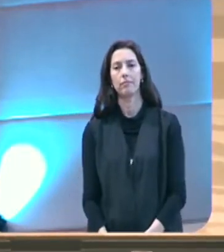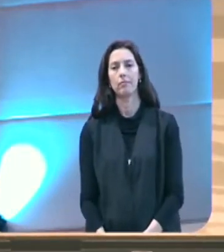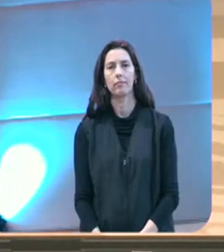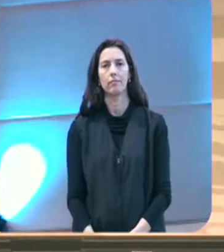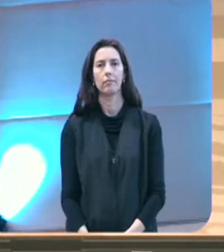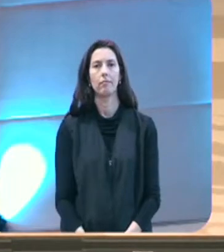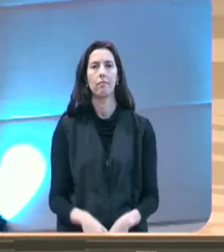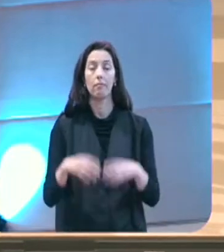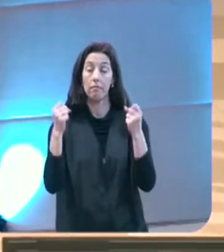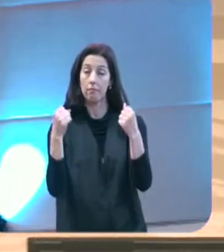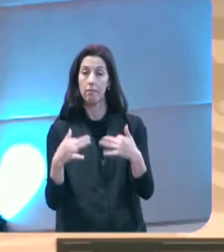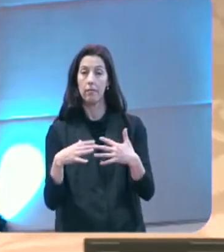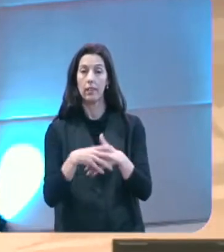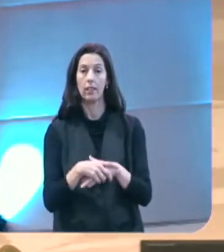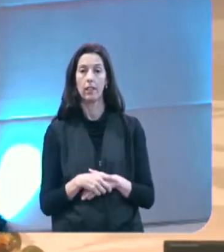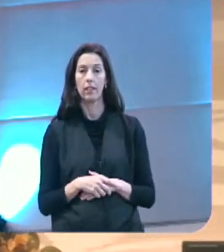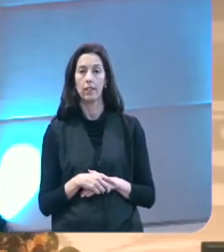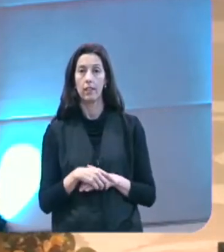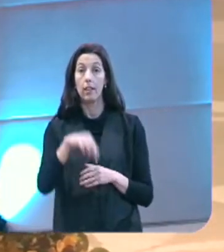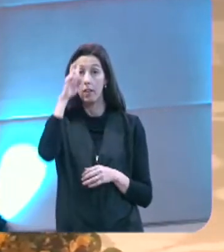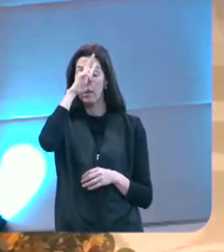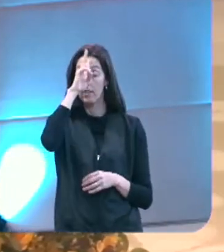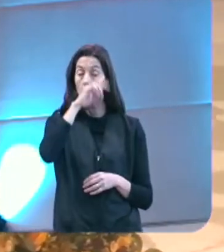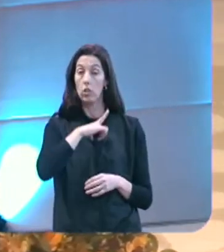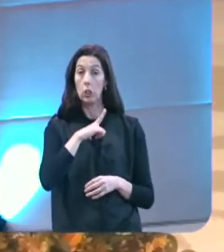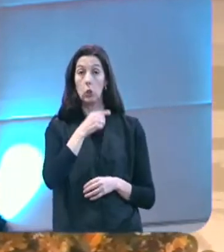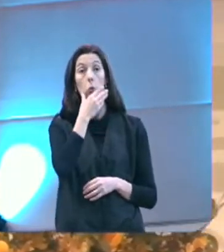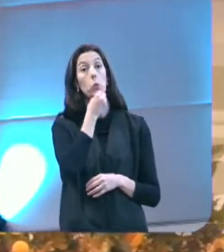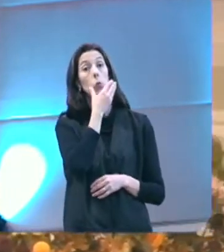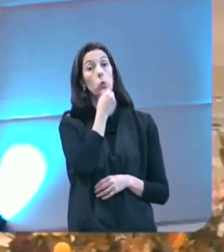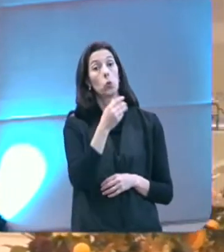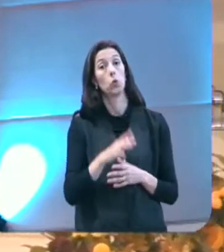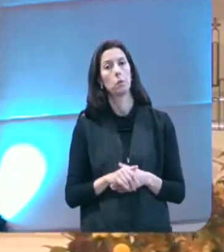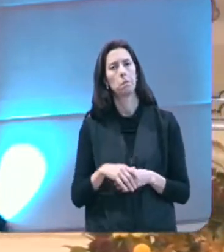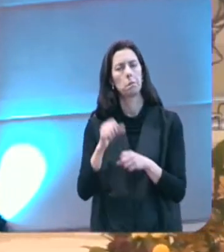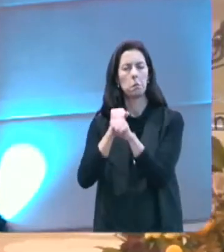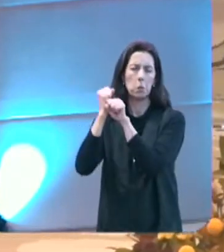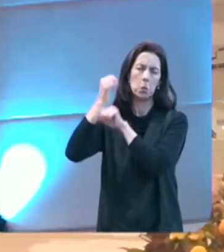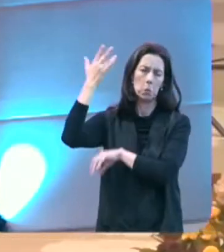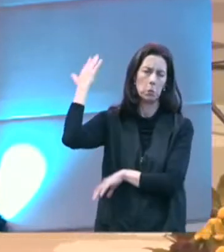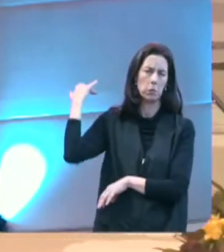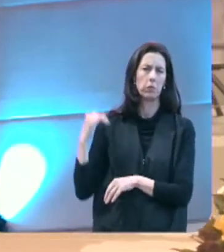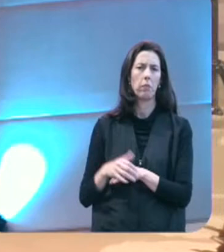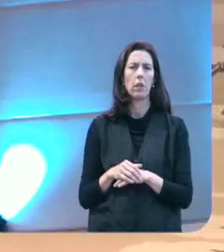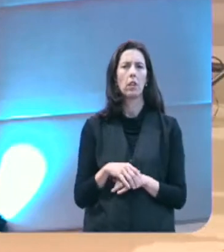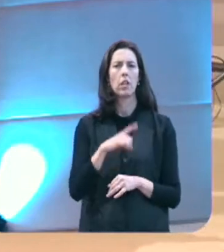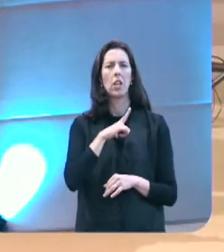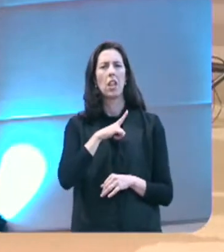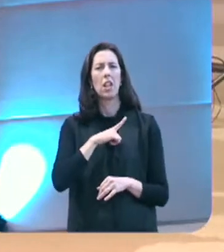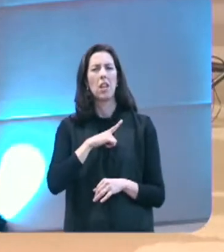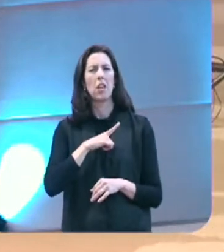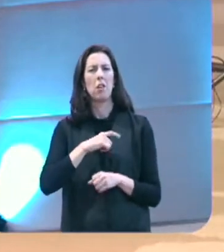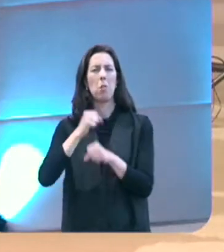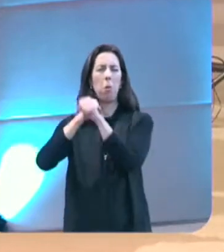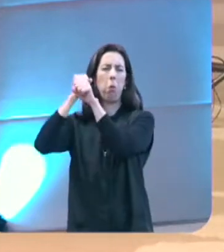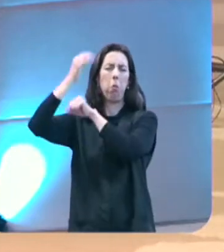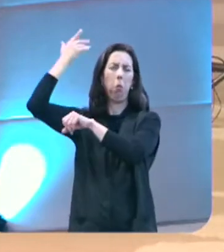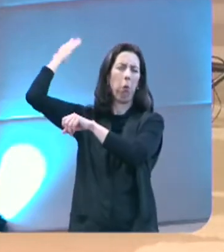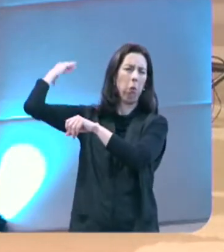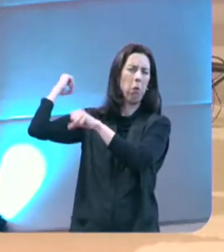E diz assim esta história: um homem, já há muitos anos, um tempo antigo, noutro